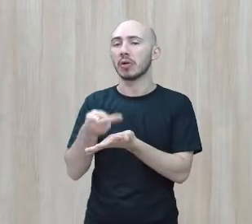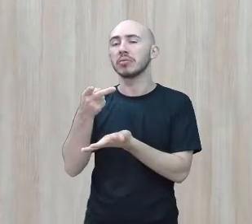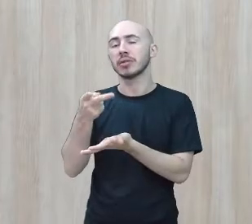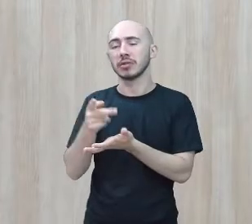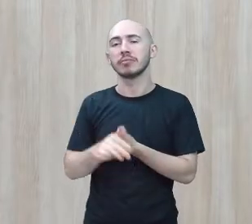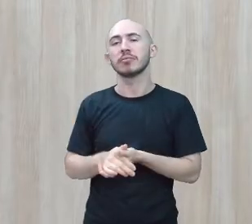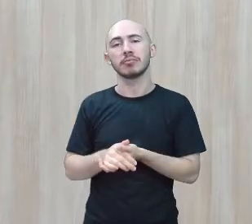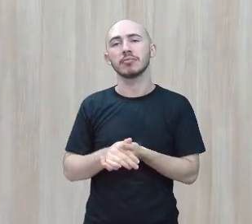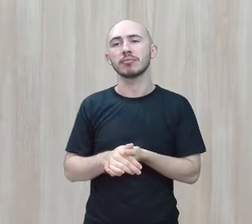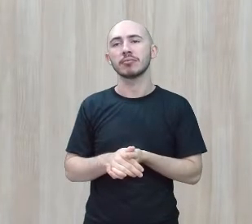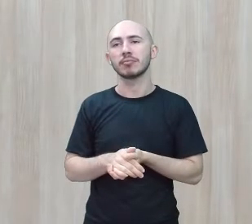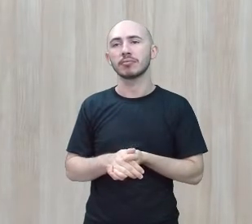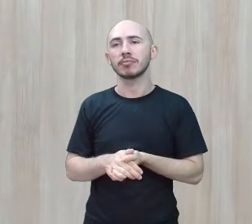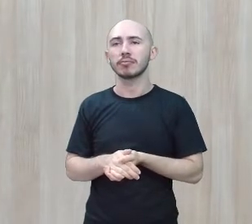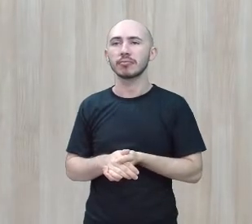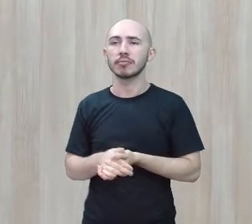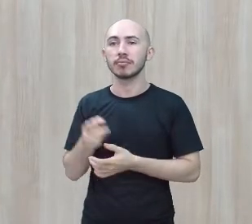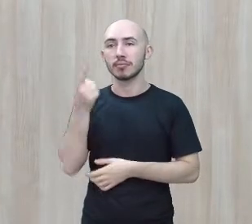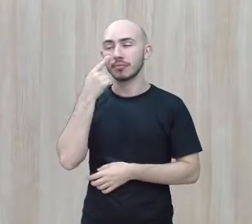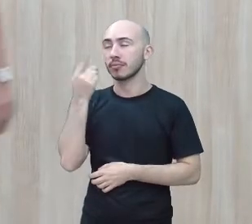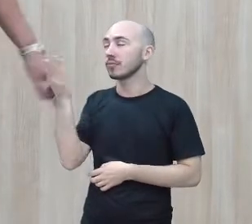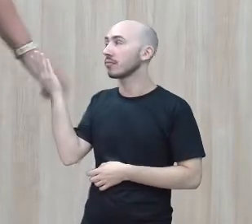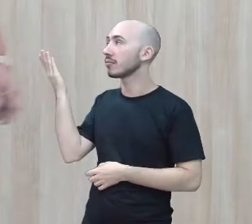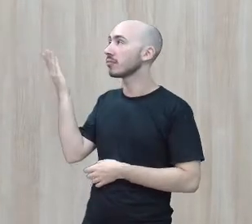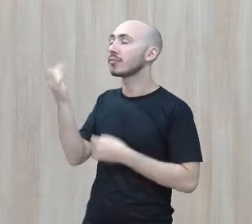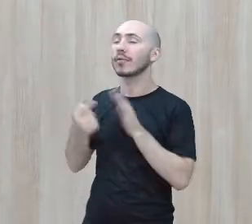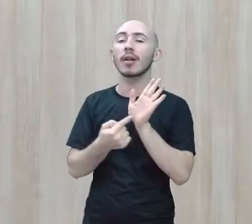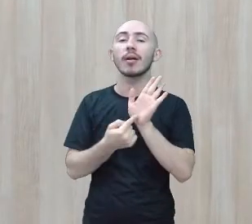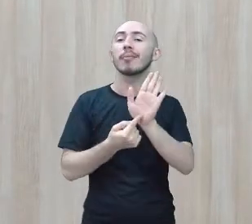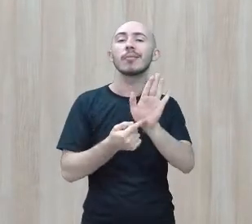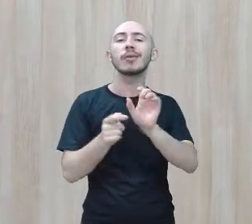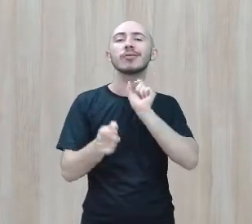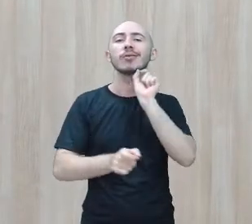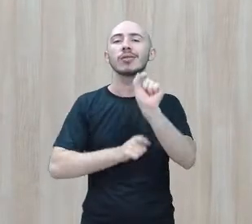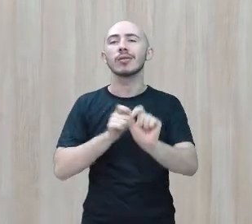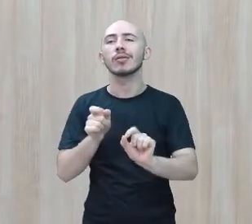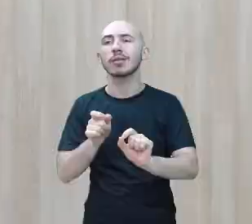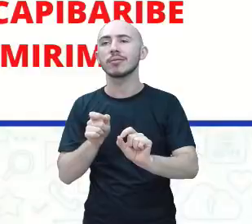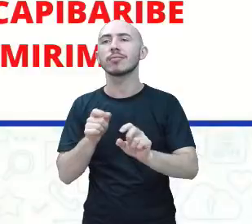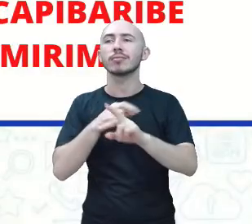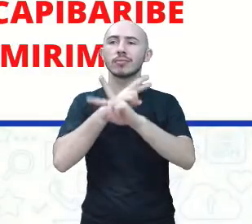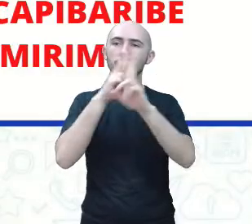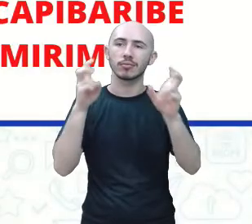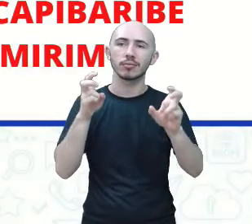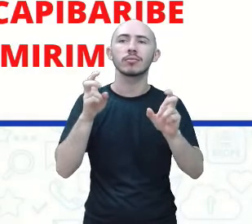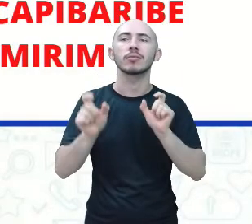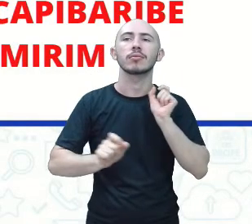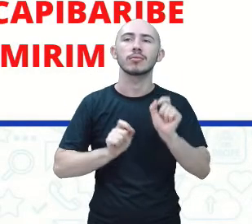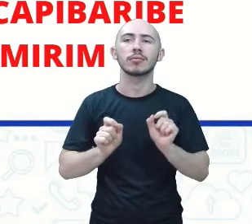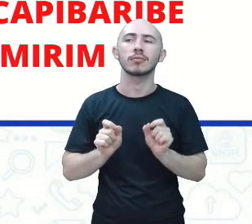são uma das consequências. E aí eu estou trazendo aqui para vocês, em relação